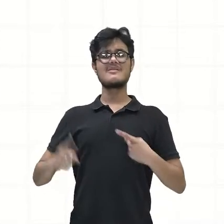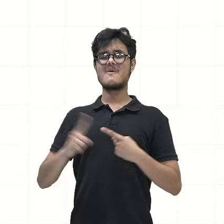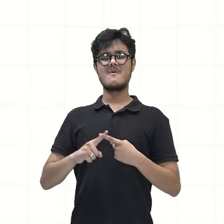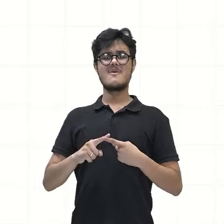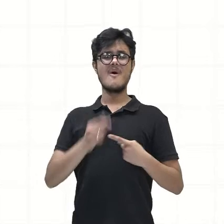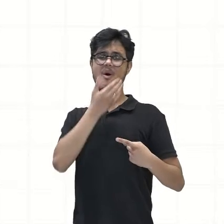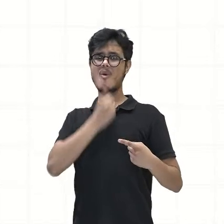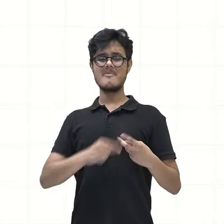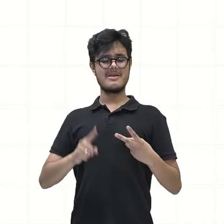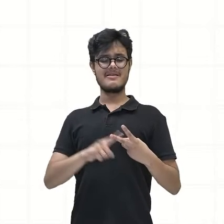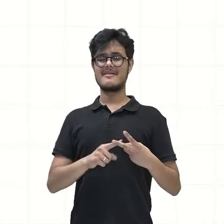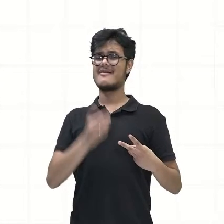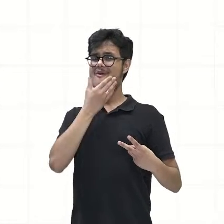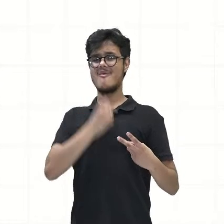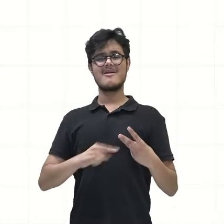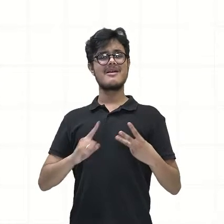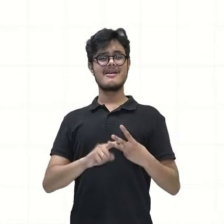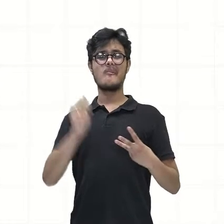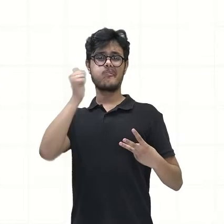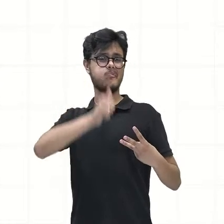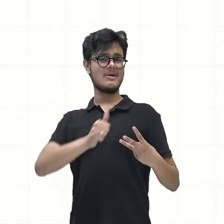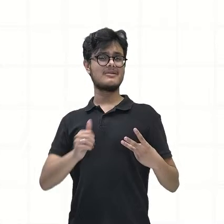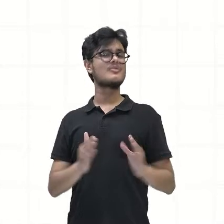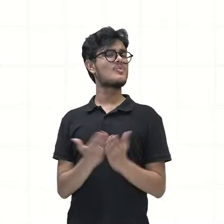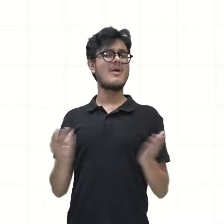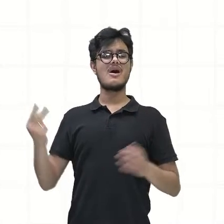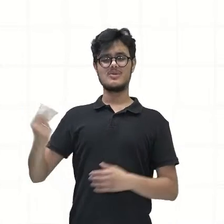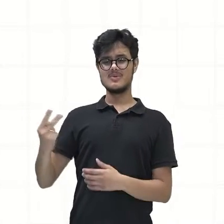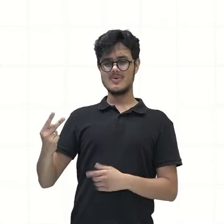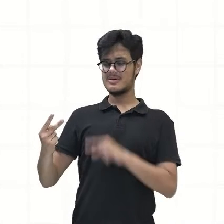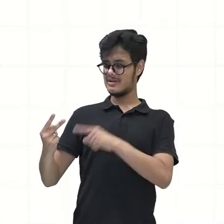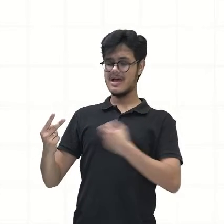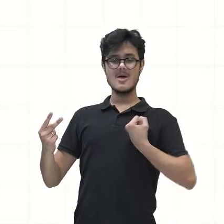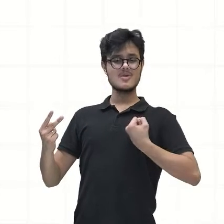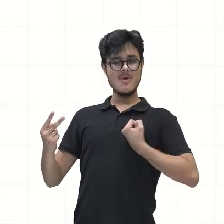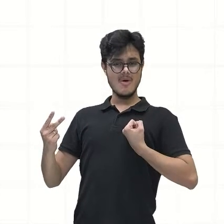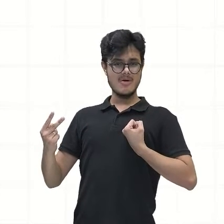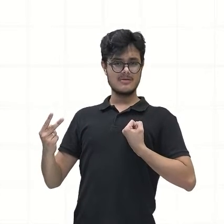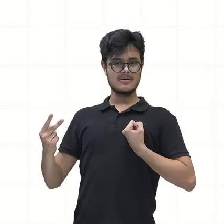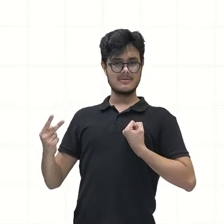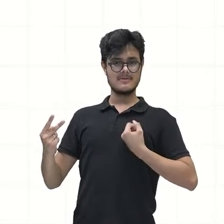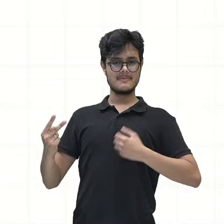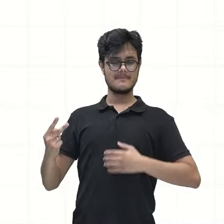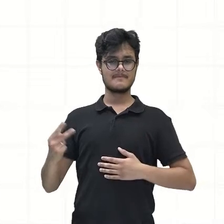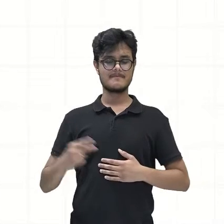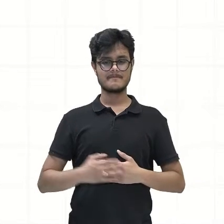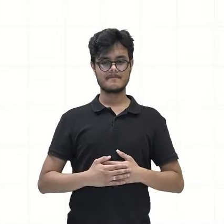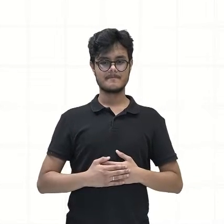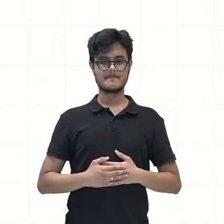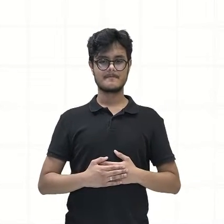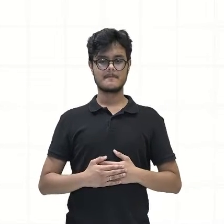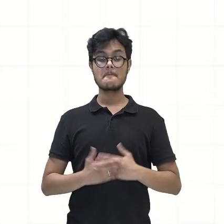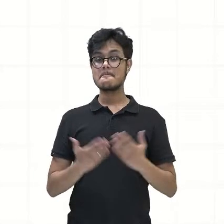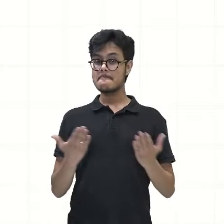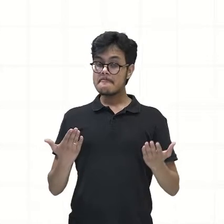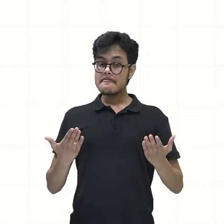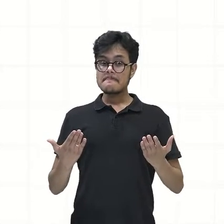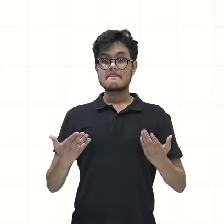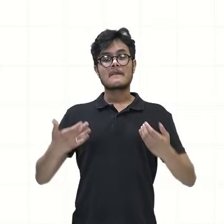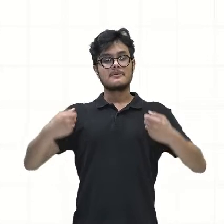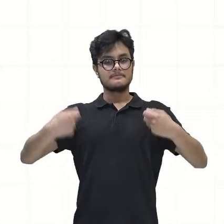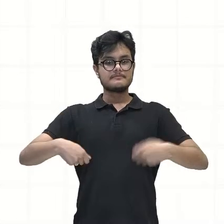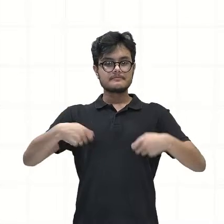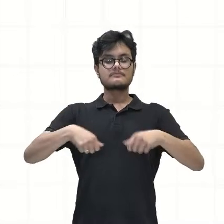qual seria a variável 2, né? Que nota seria correspondente à variável 2. Então, eu precisaria